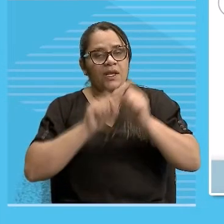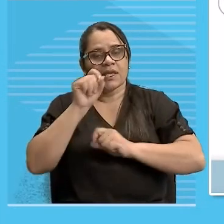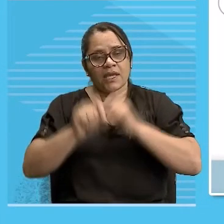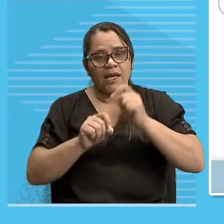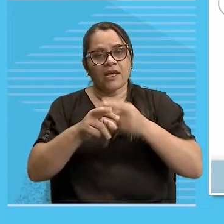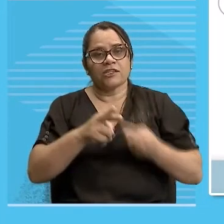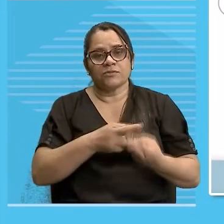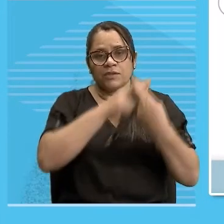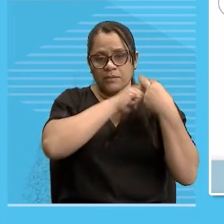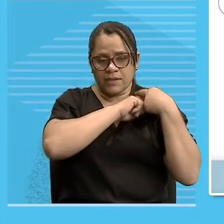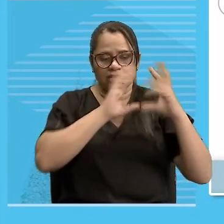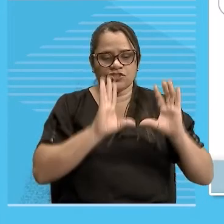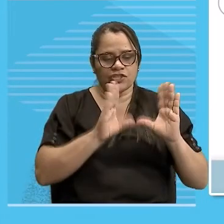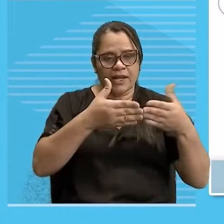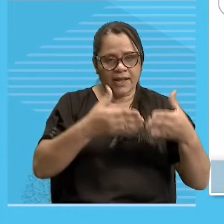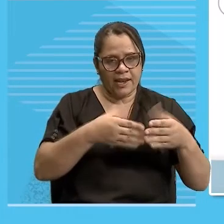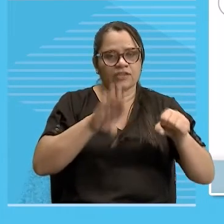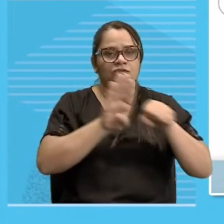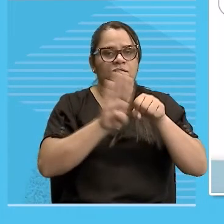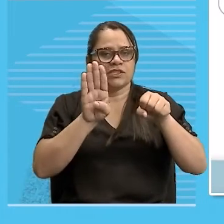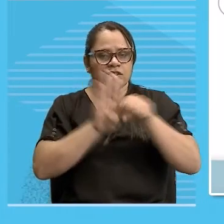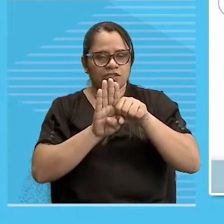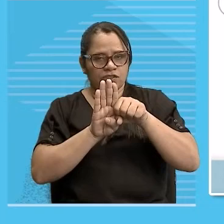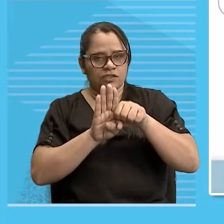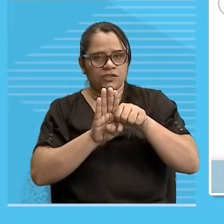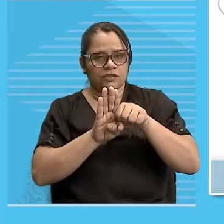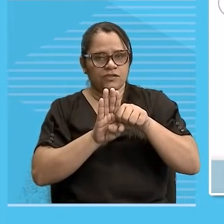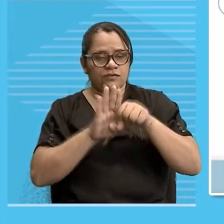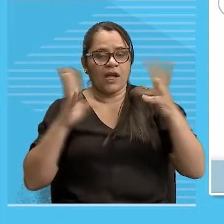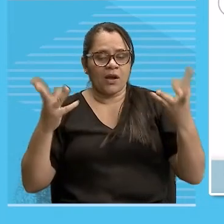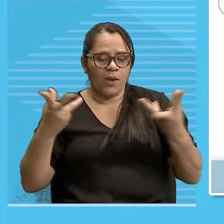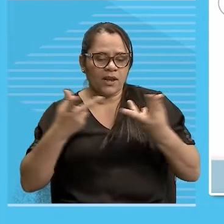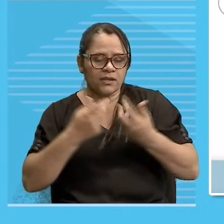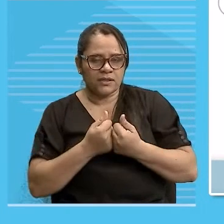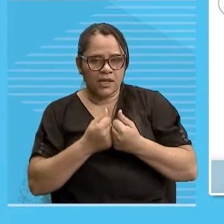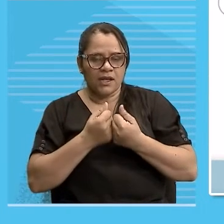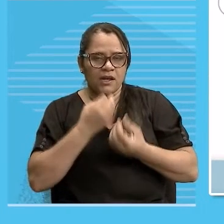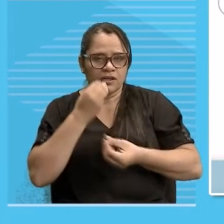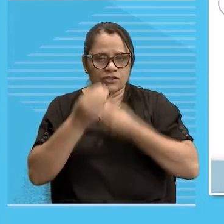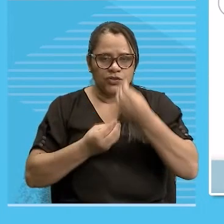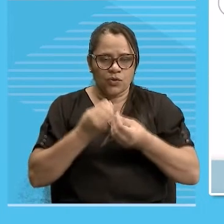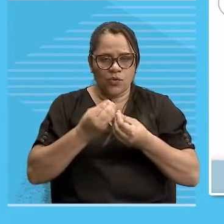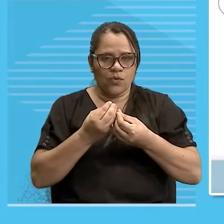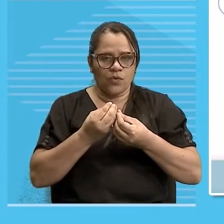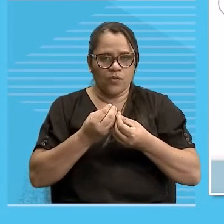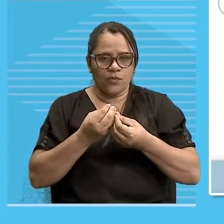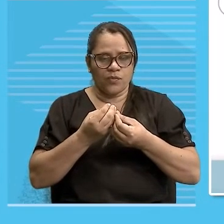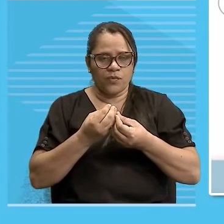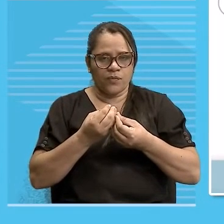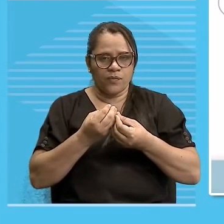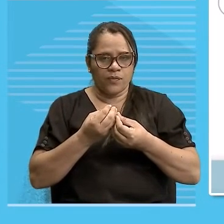essa classe substantivos, qualidades, estados, tá?